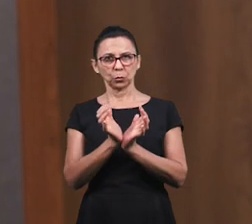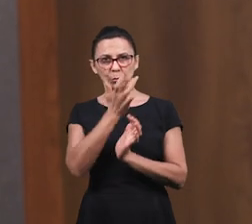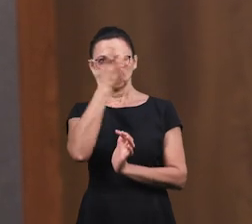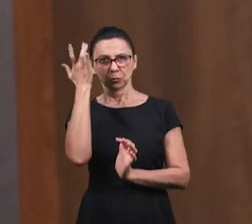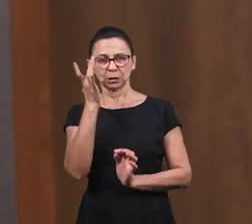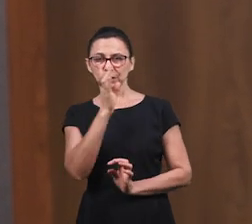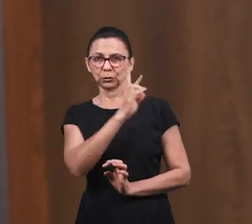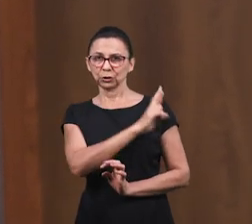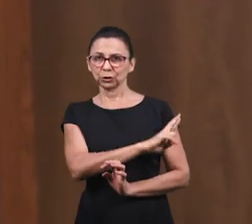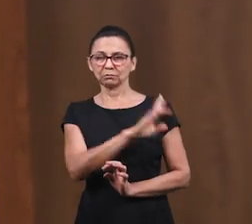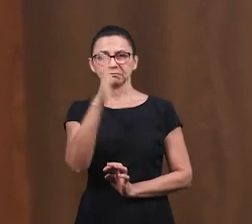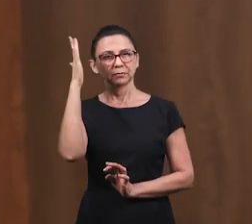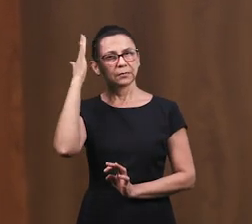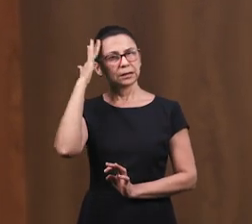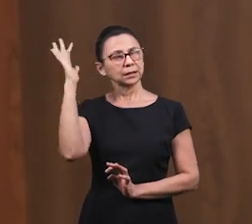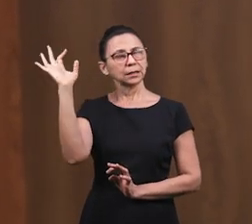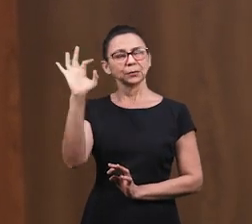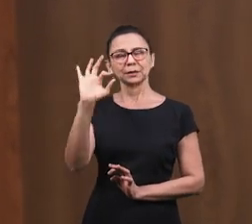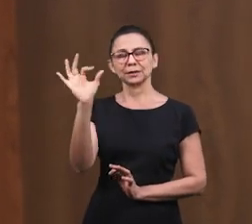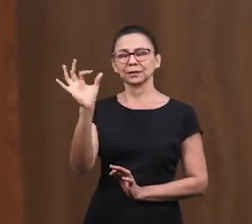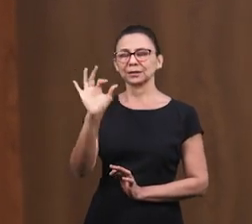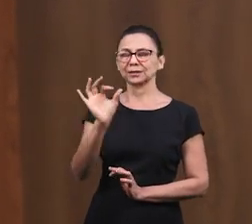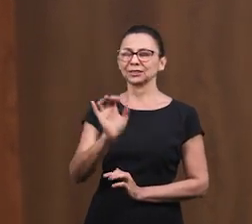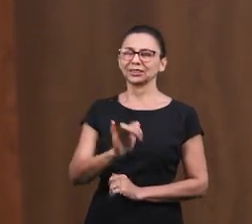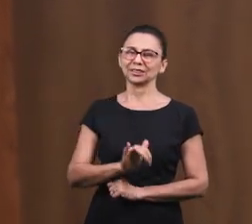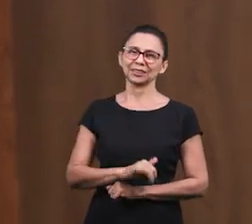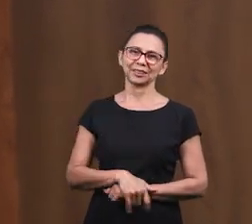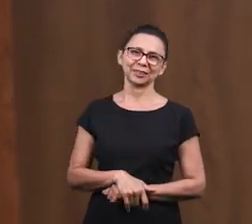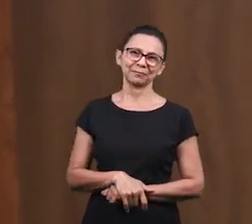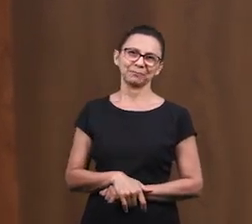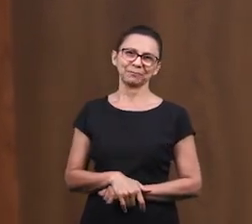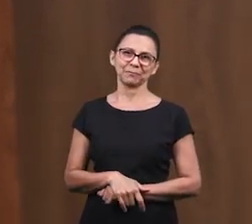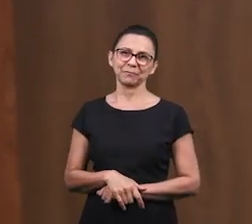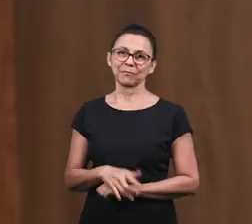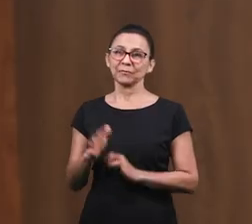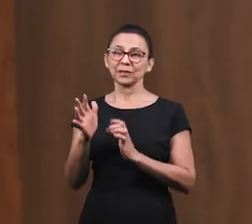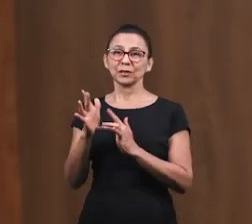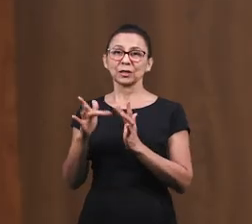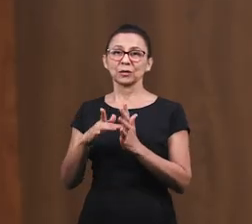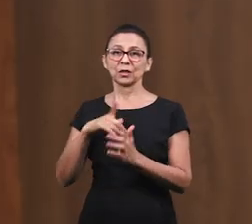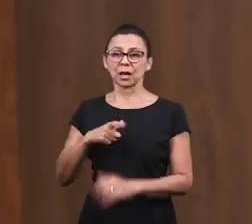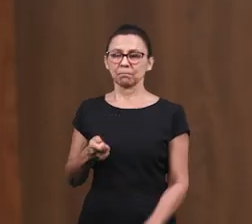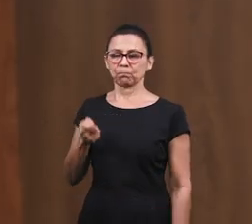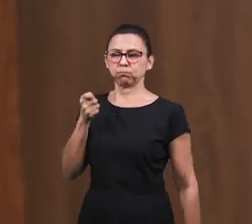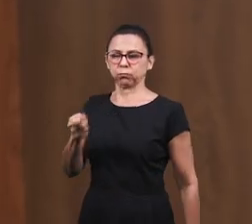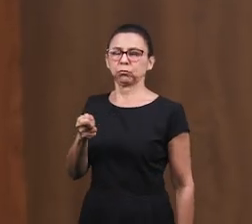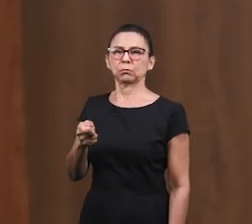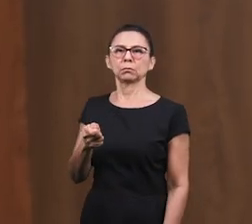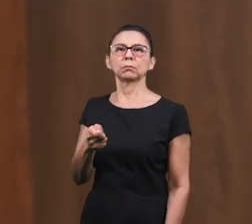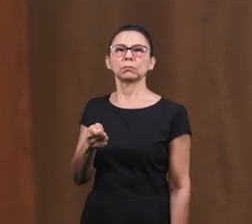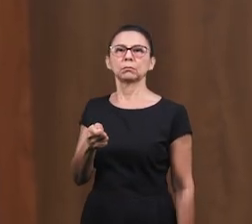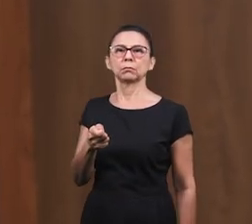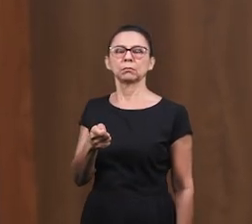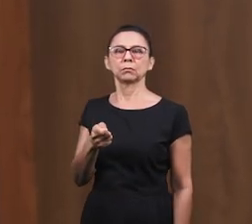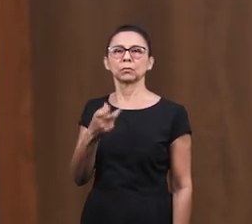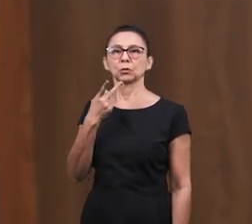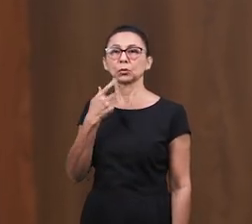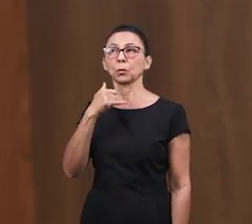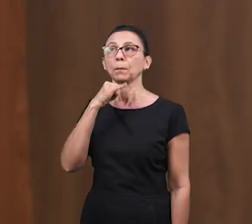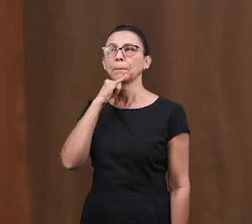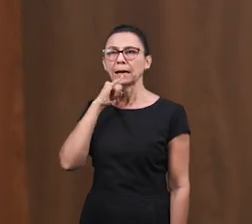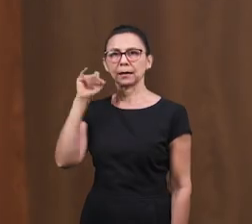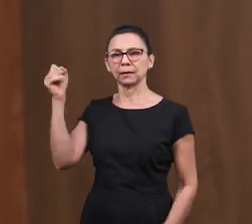entenderam é que sobre Jesus estava toda a autoridade do Pai, toda a autoridade de